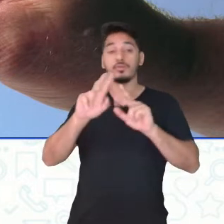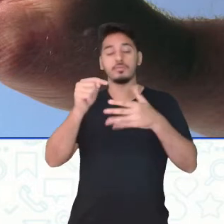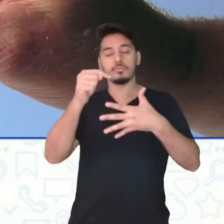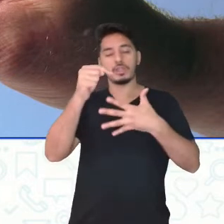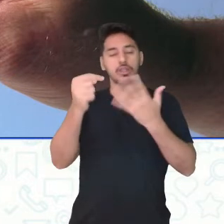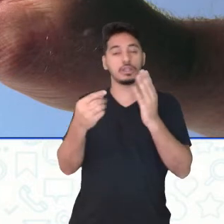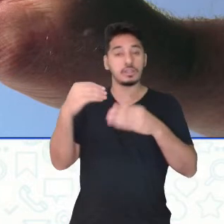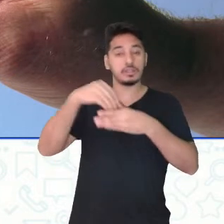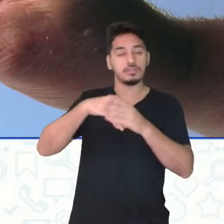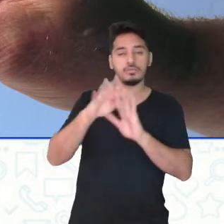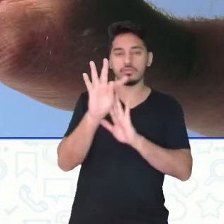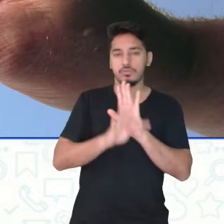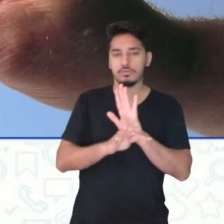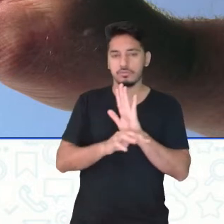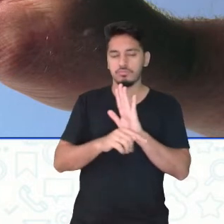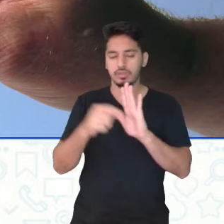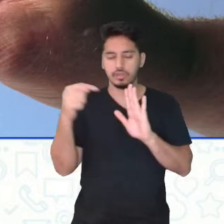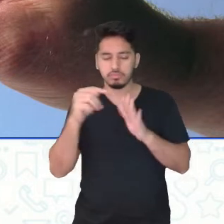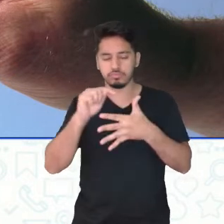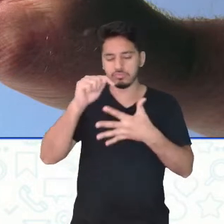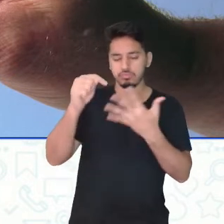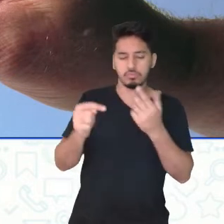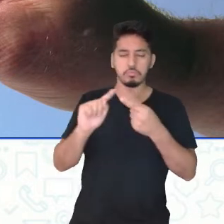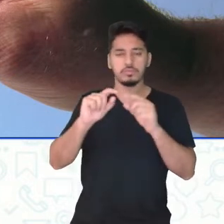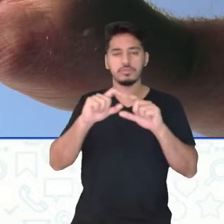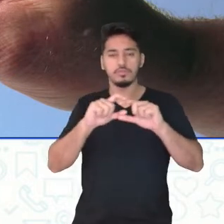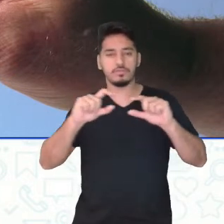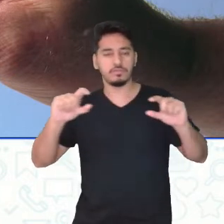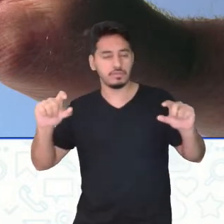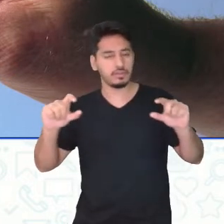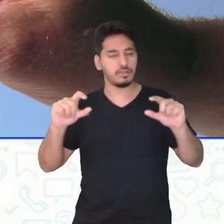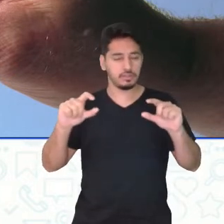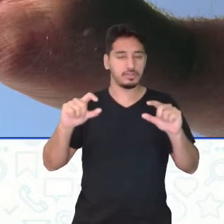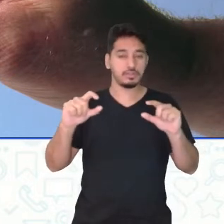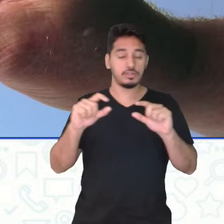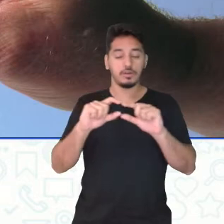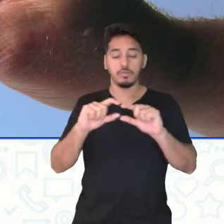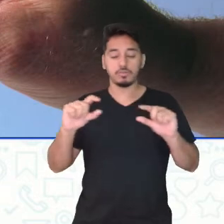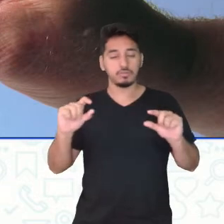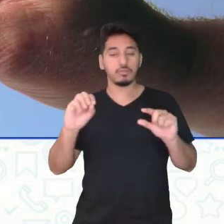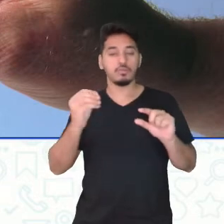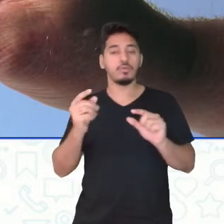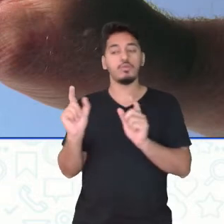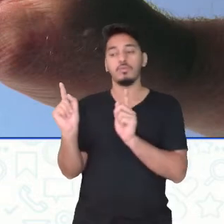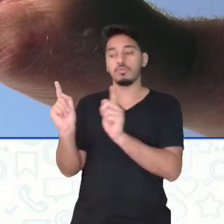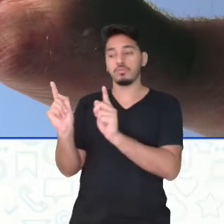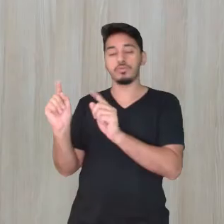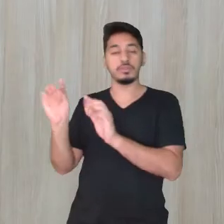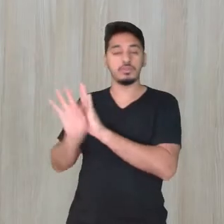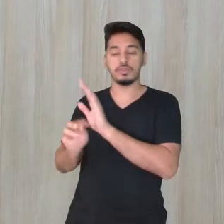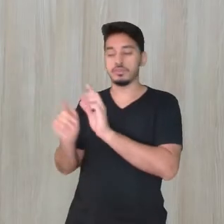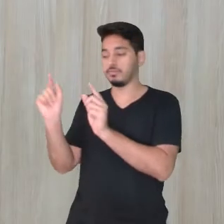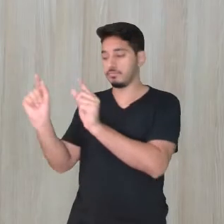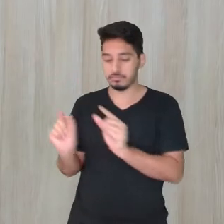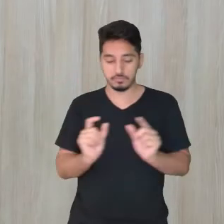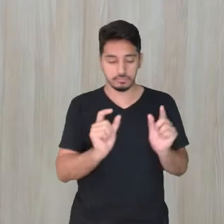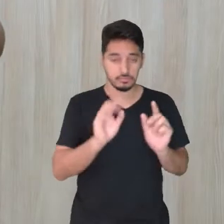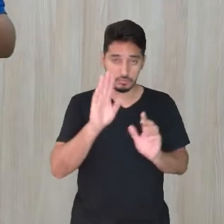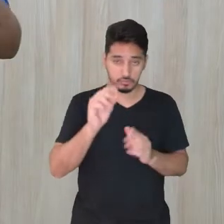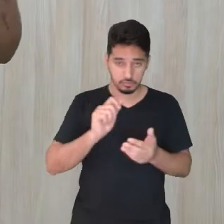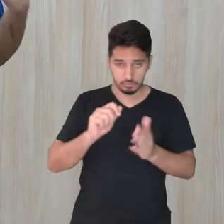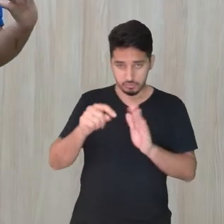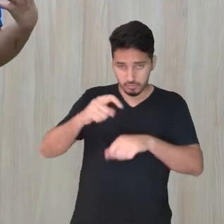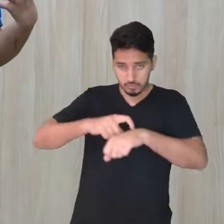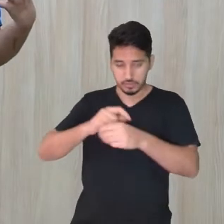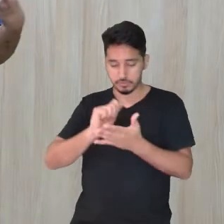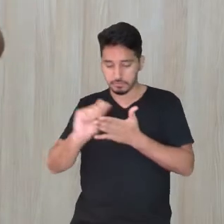texto. Esses elementos podem ser frases, orações e até partes de um texto. Quando a gente está escrevendo um texto, a gente